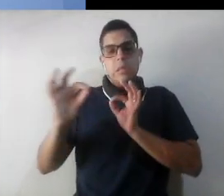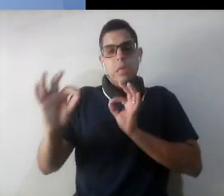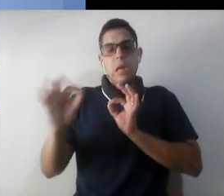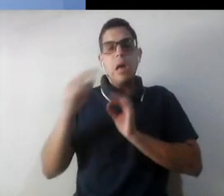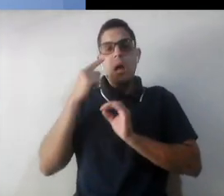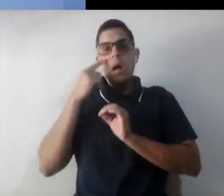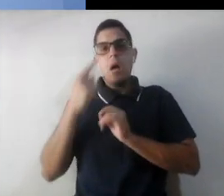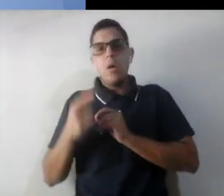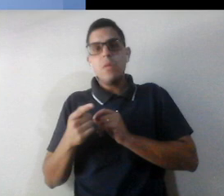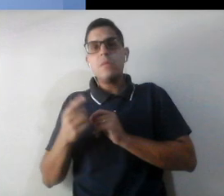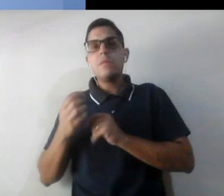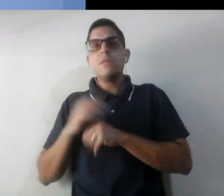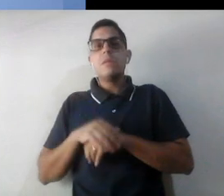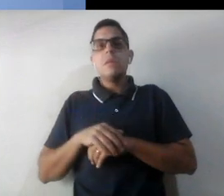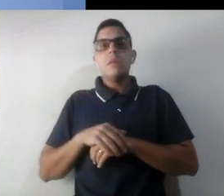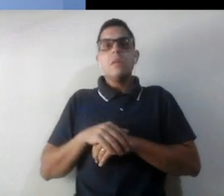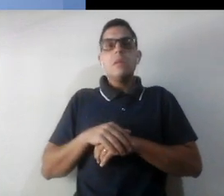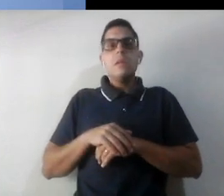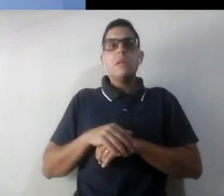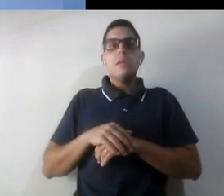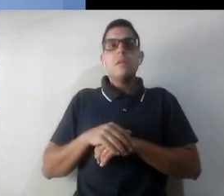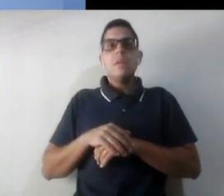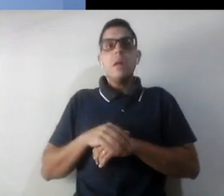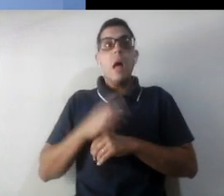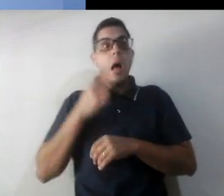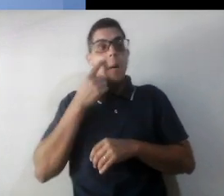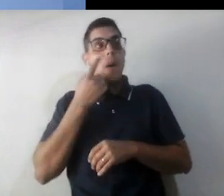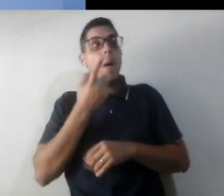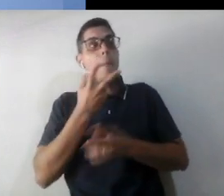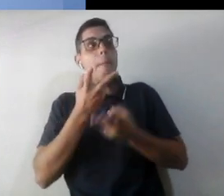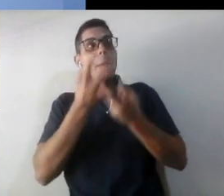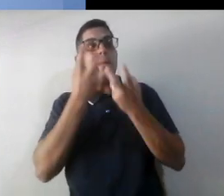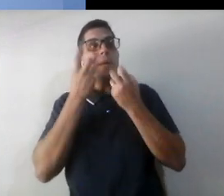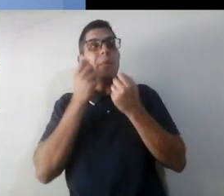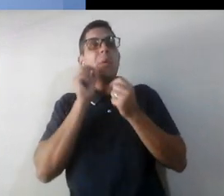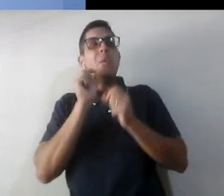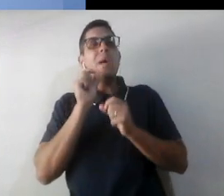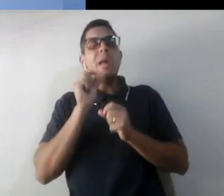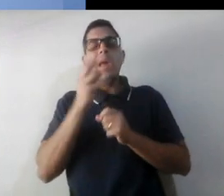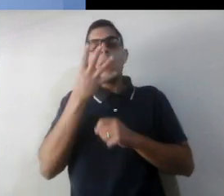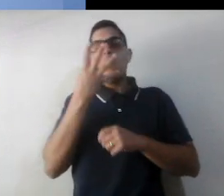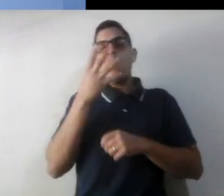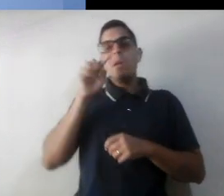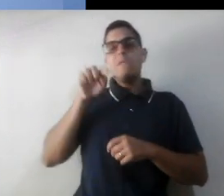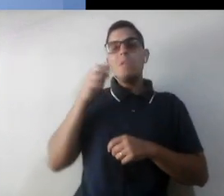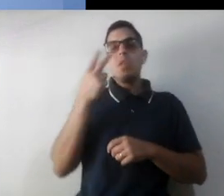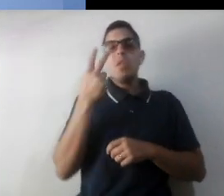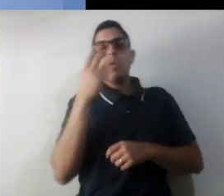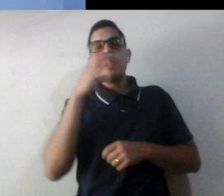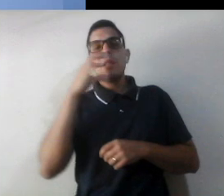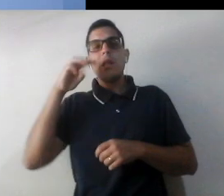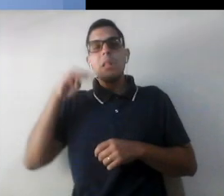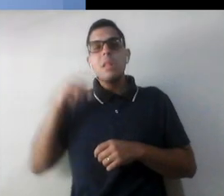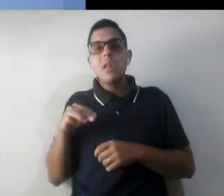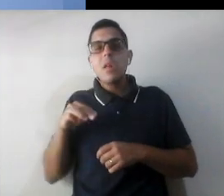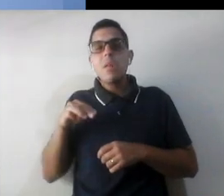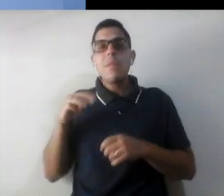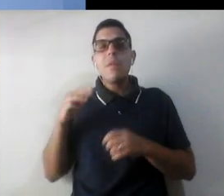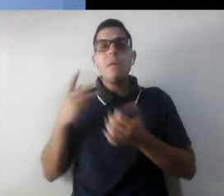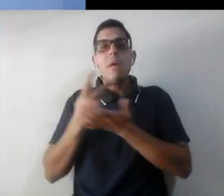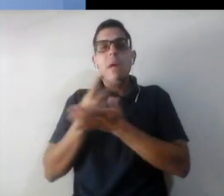que a mesma estava encurtada em 4,2 centímetros. Considerando que ele obteve a medida de